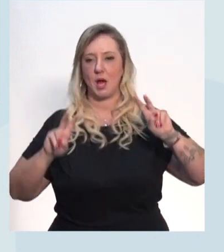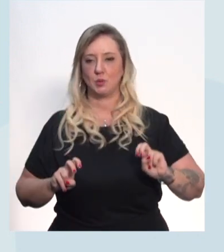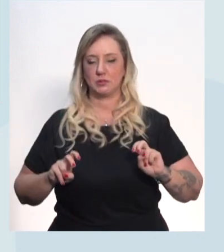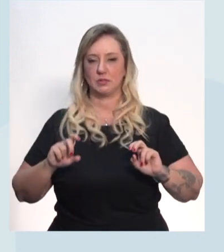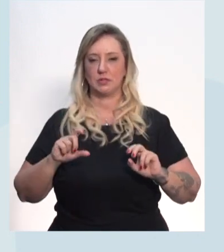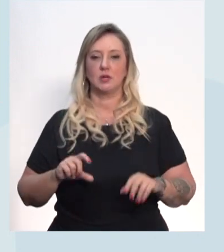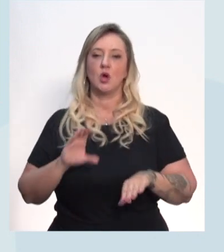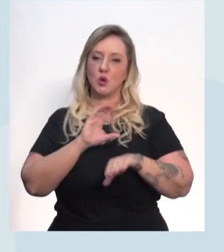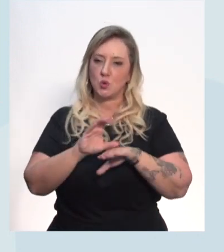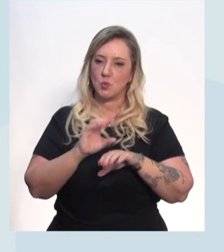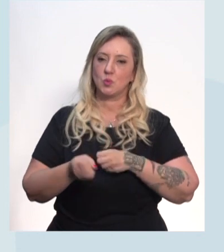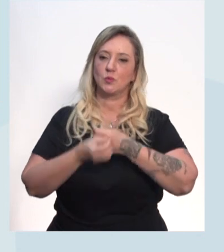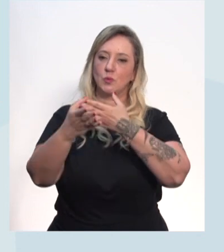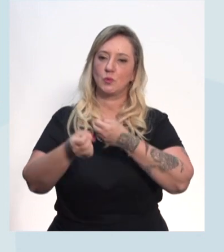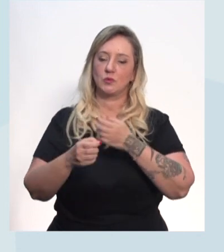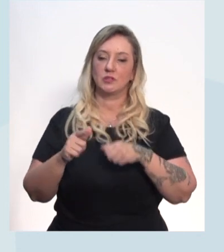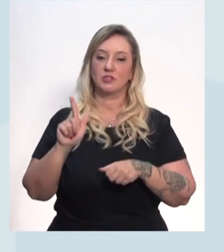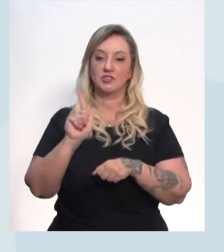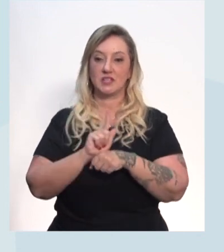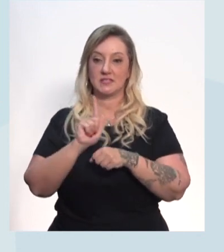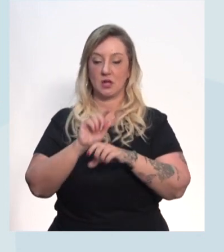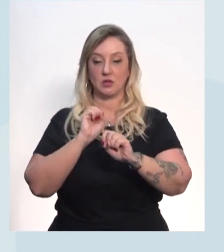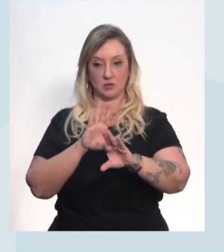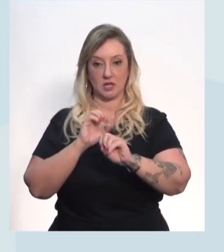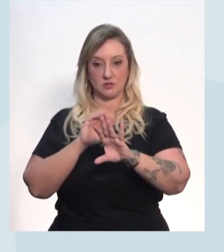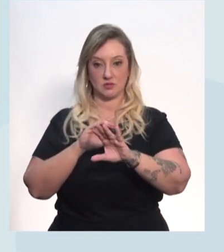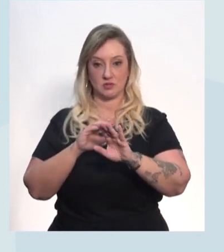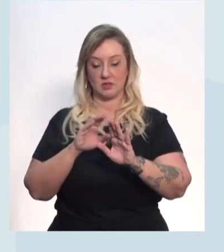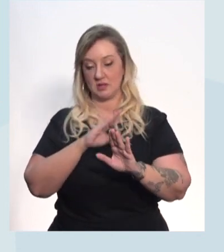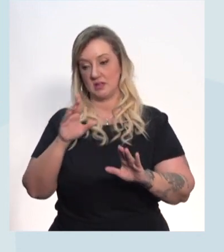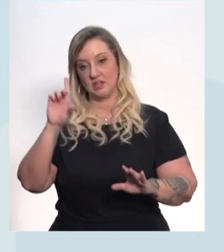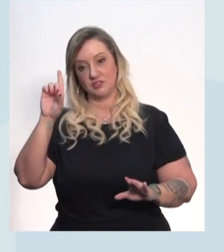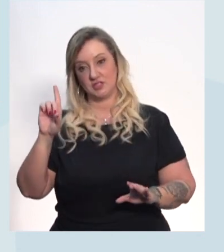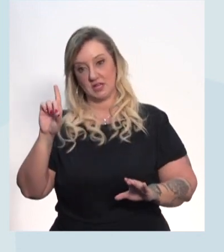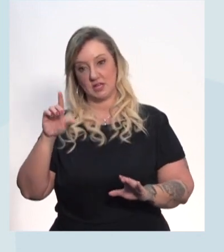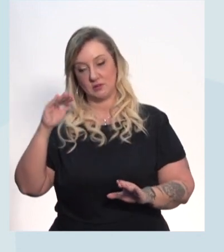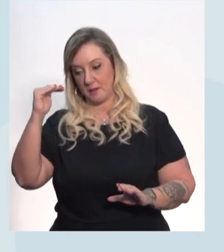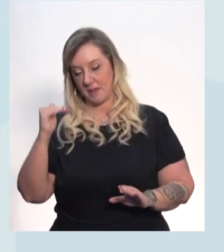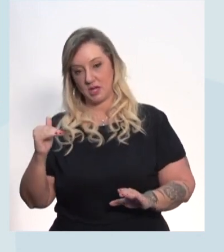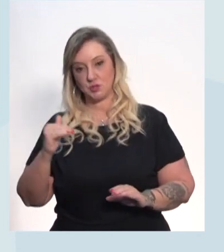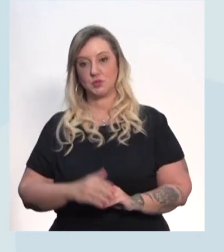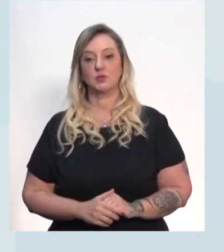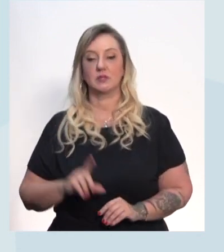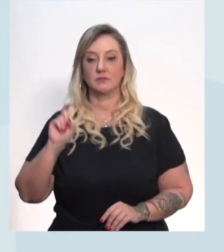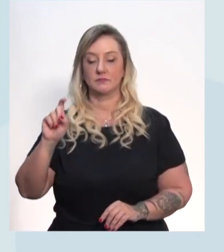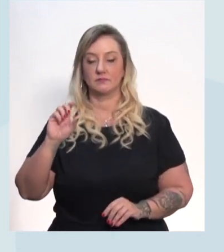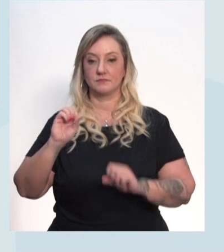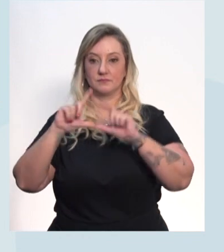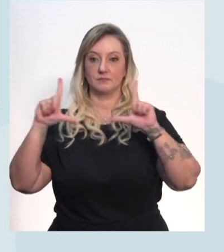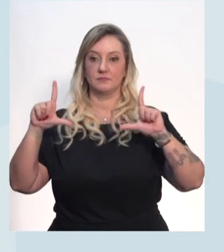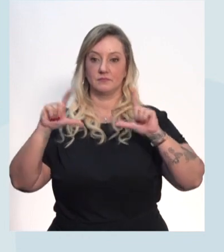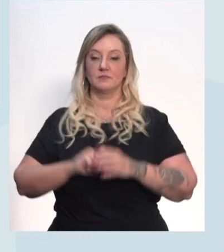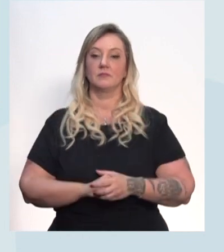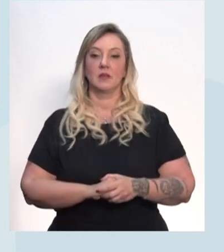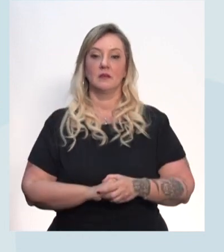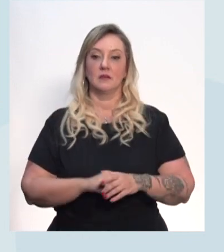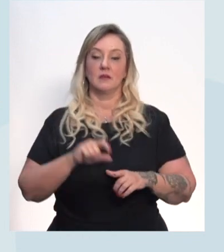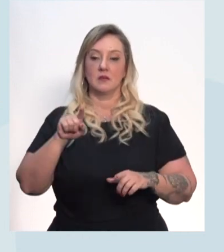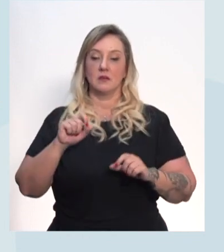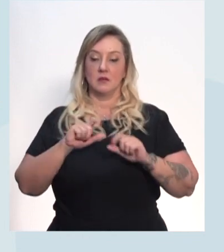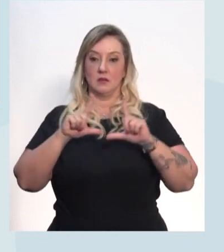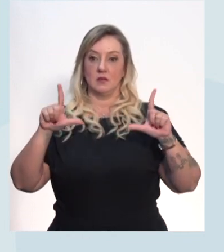isso, é estar sempre trazendo um pouco desse bate-papo, essa conversa, e vocês, seja o Teams ou outra ferramenta,